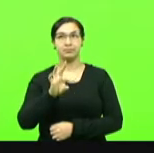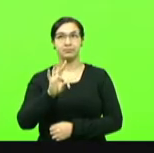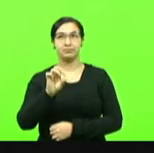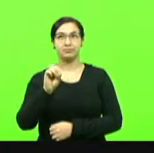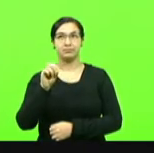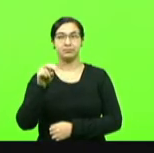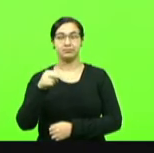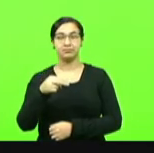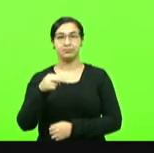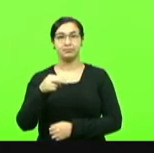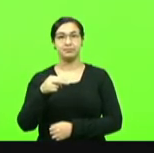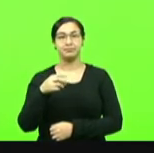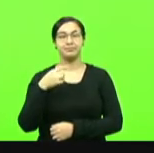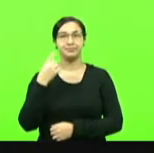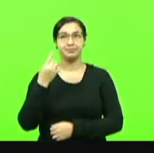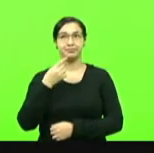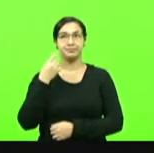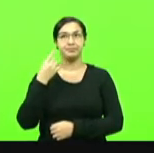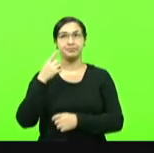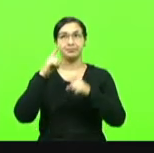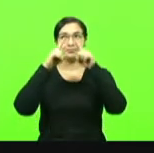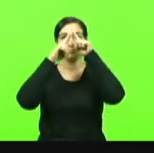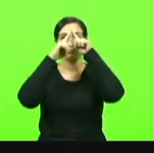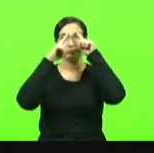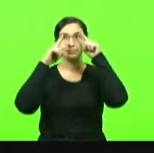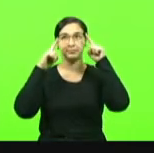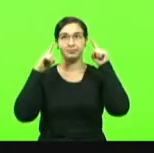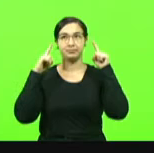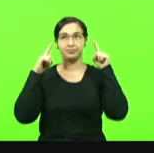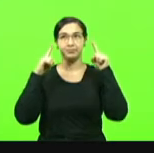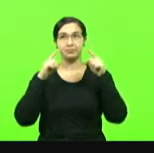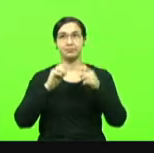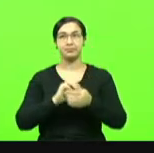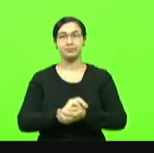Como vota deputado Moacir Sopelsa?